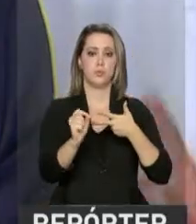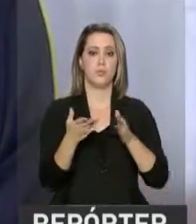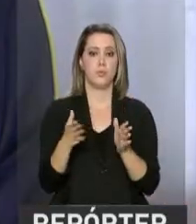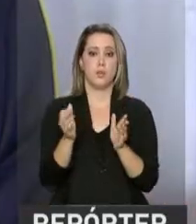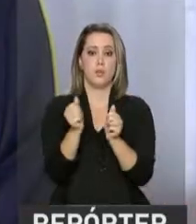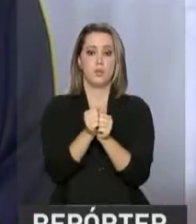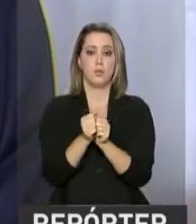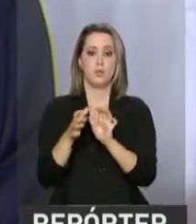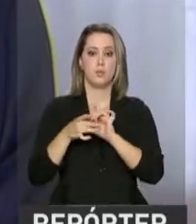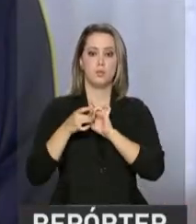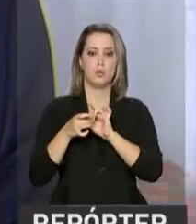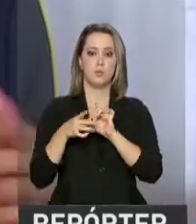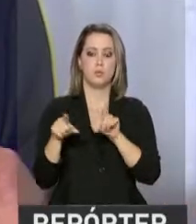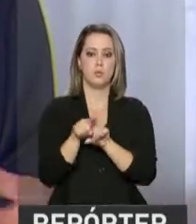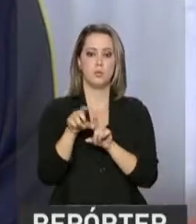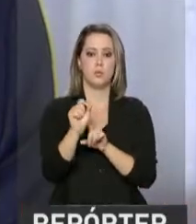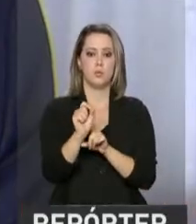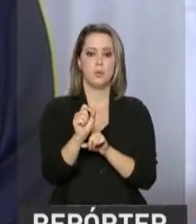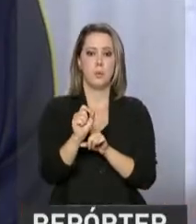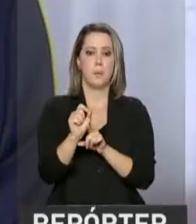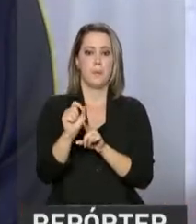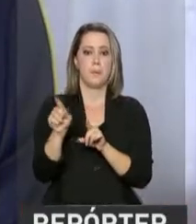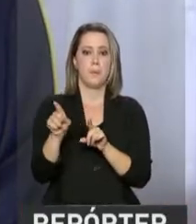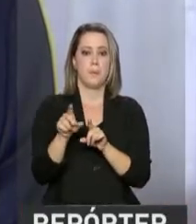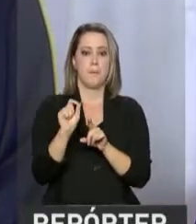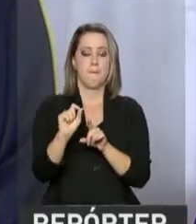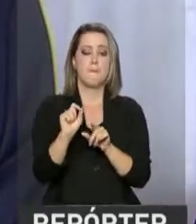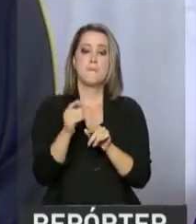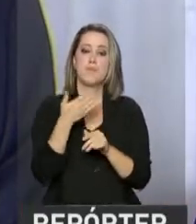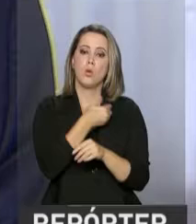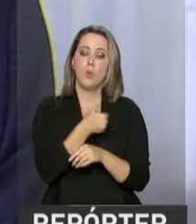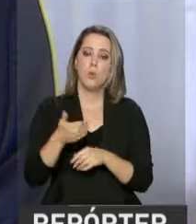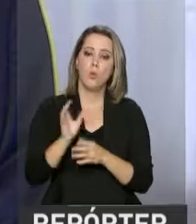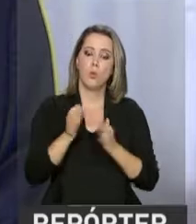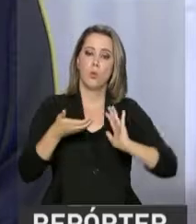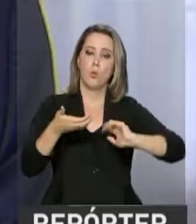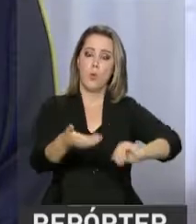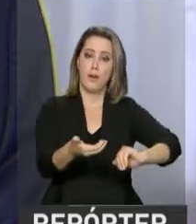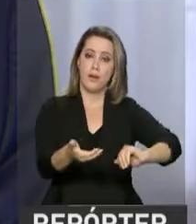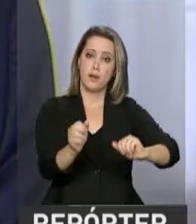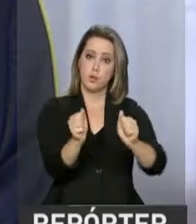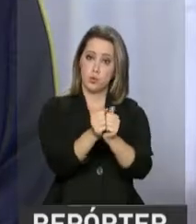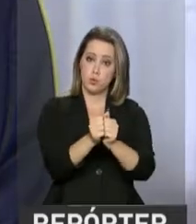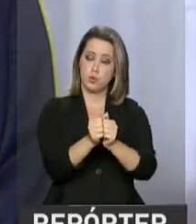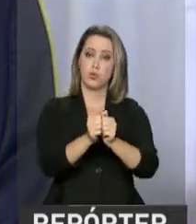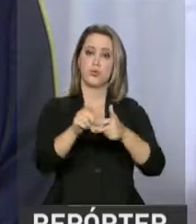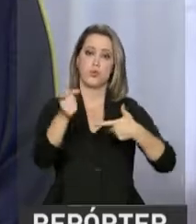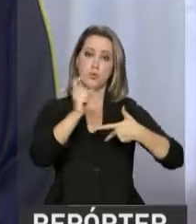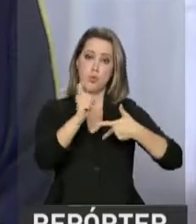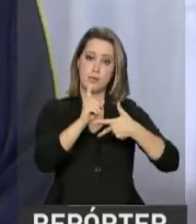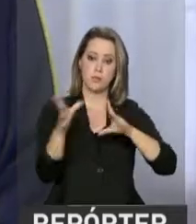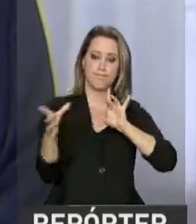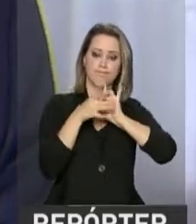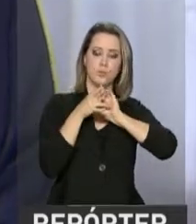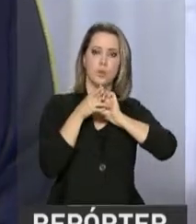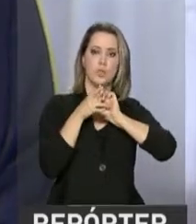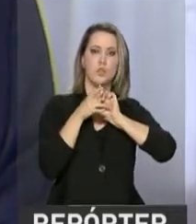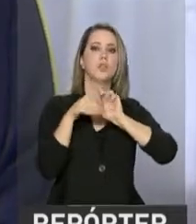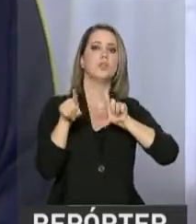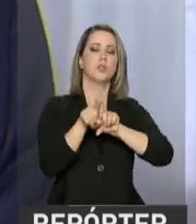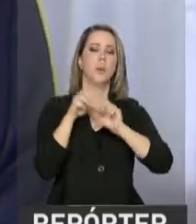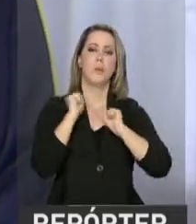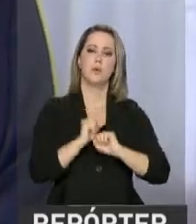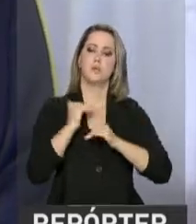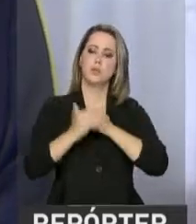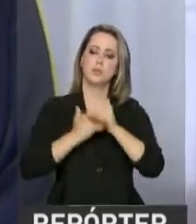entre o congresso nacional e o executivo tem dado os melhores resultados é o que nos permite na verdade